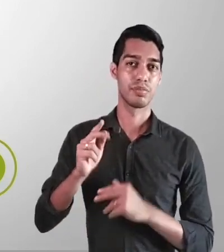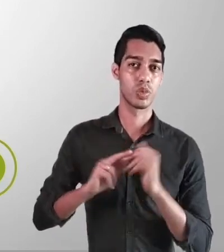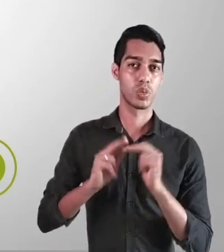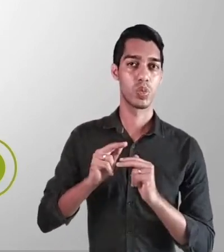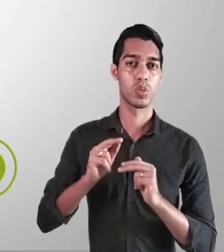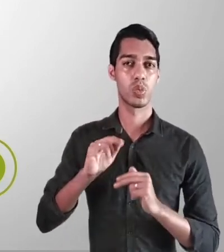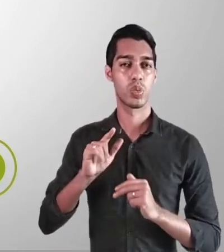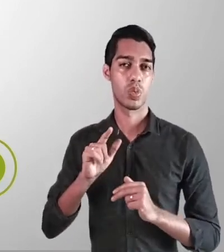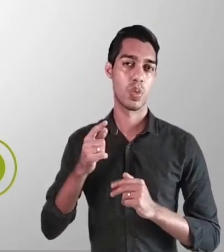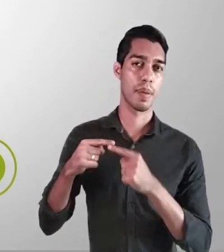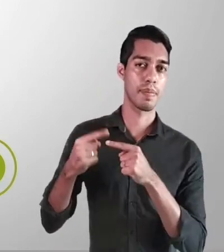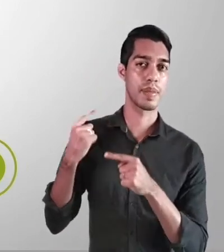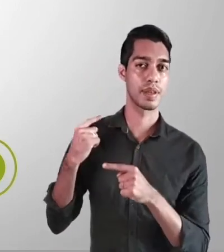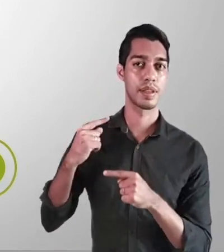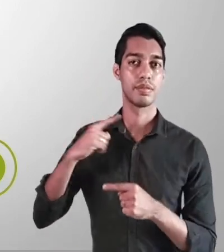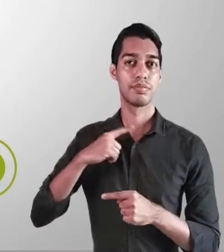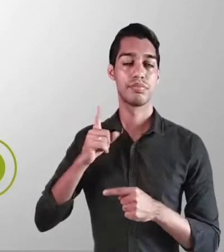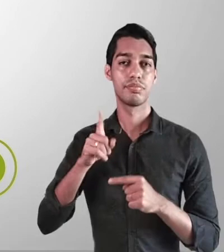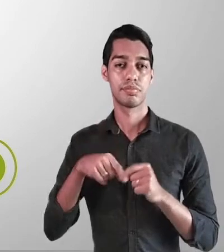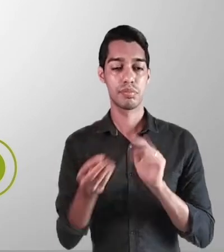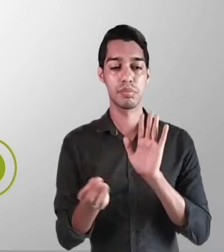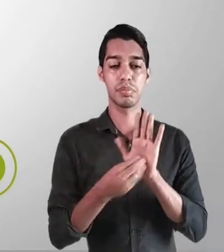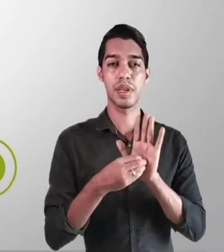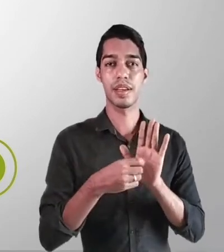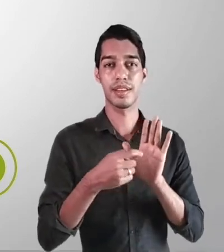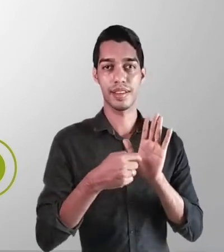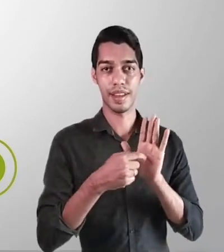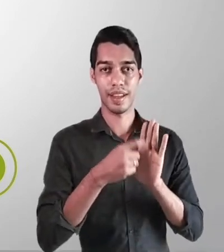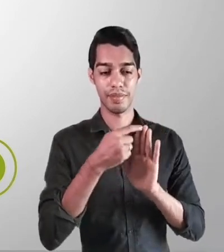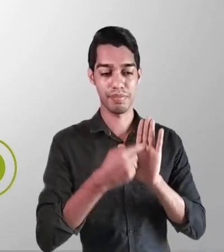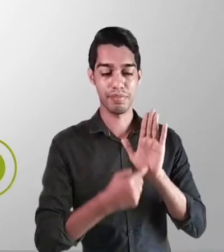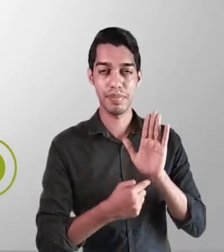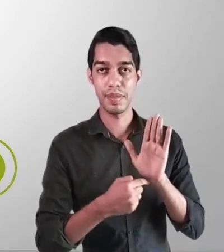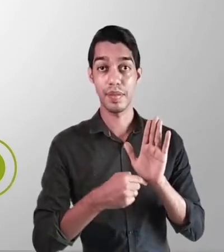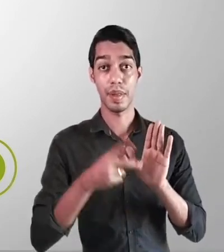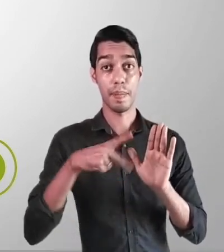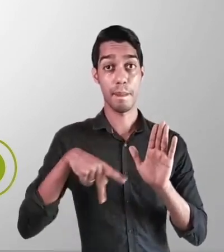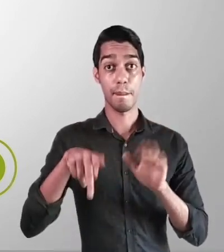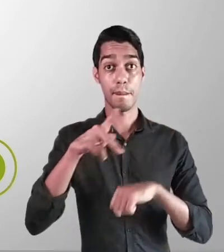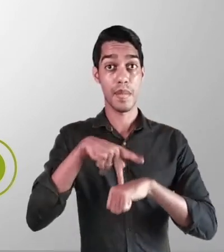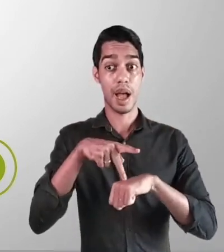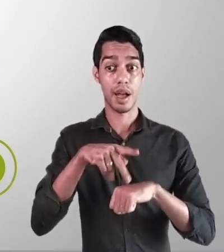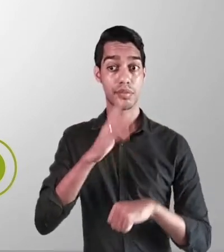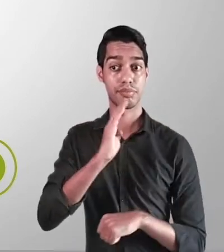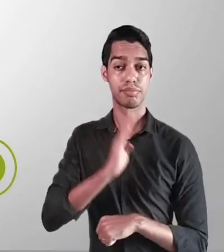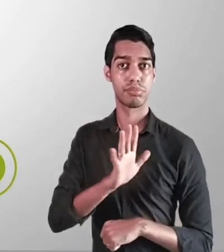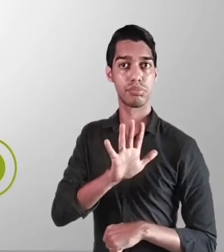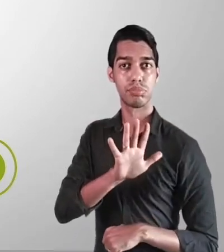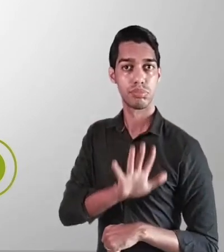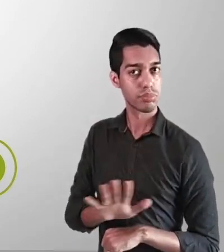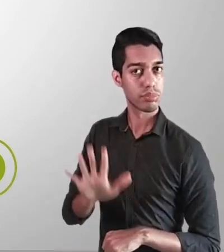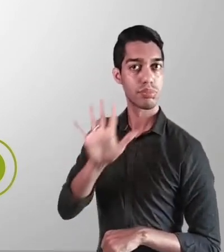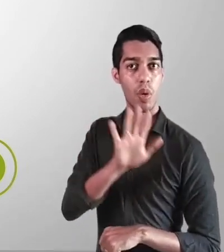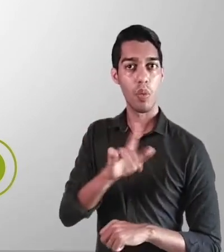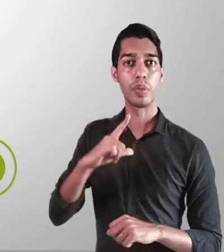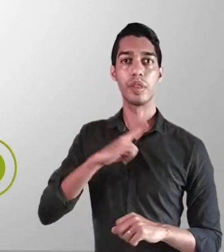Brasileiro, que é um indicador inédito no país, que trouxe um diagnóstico mais